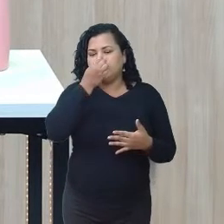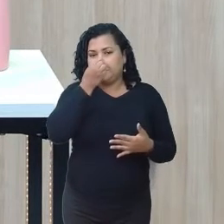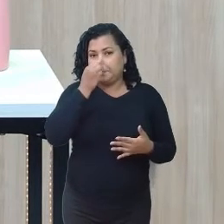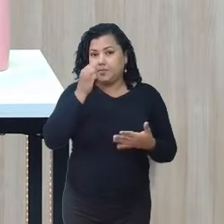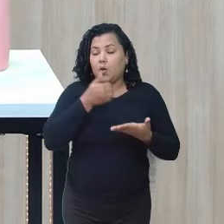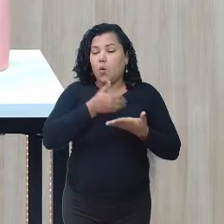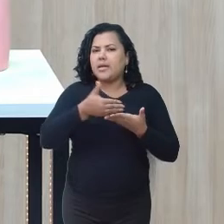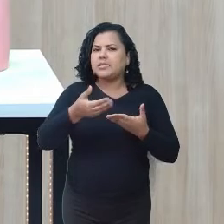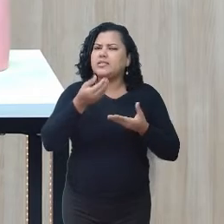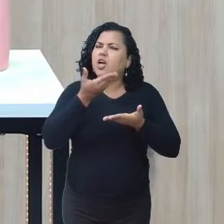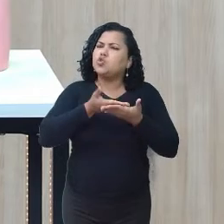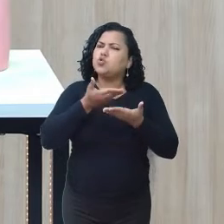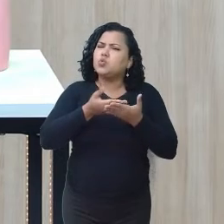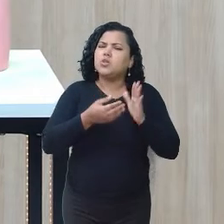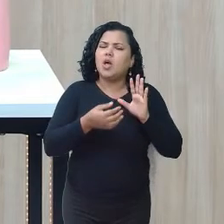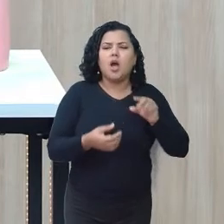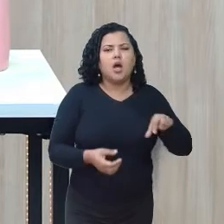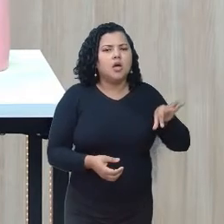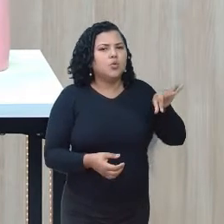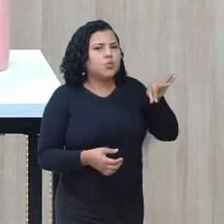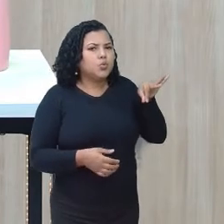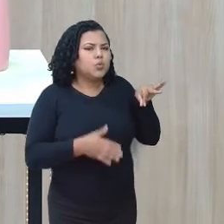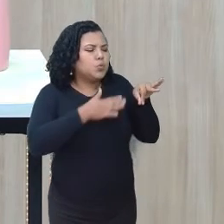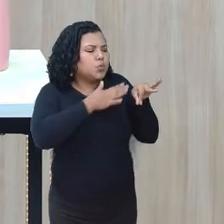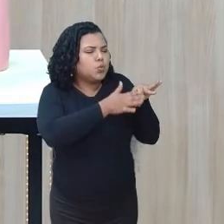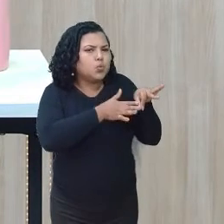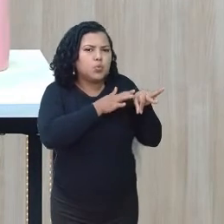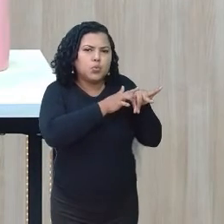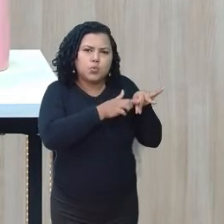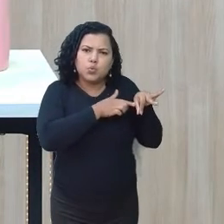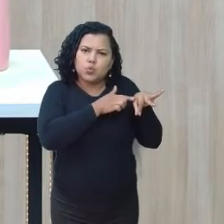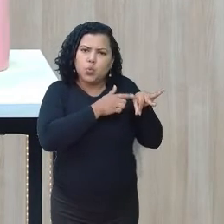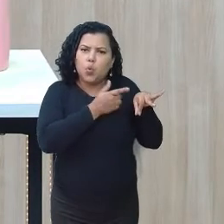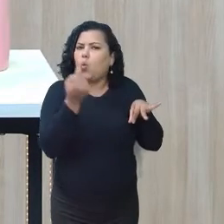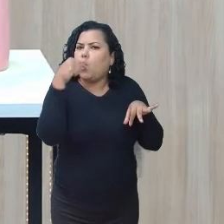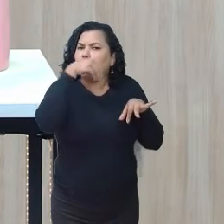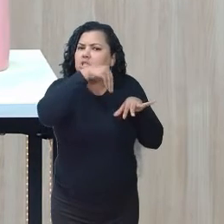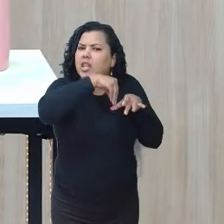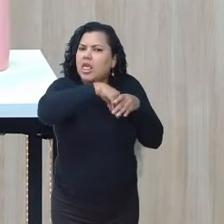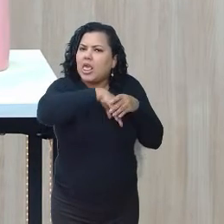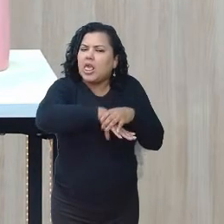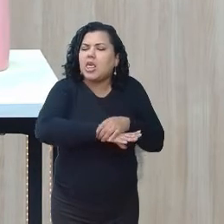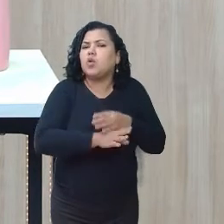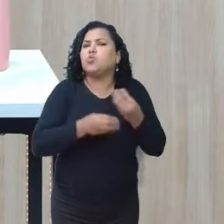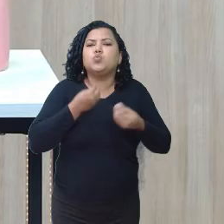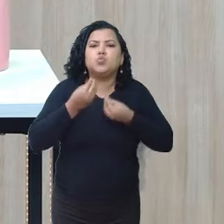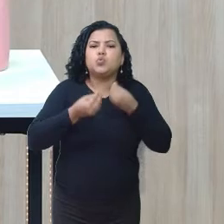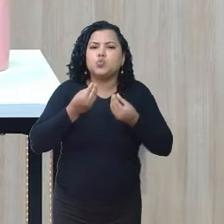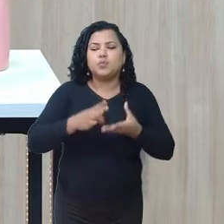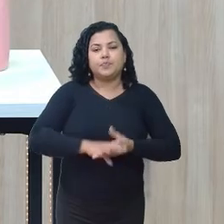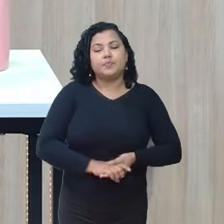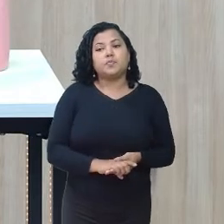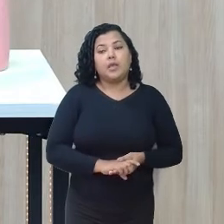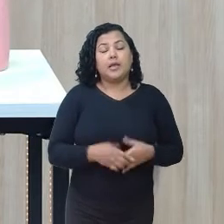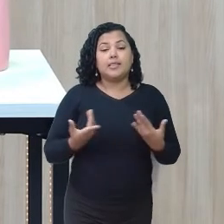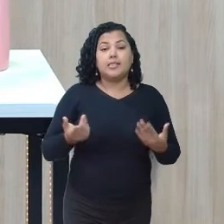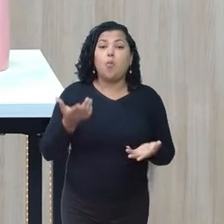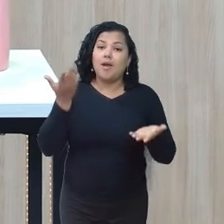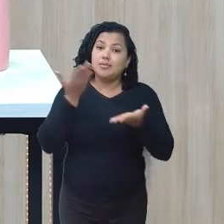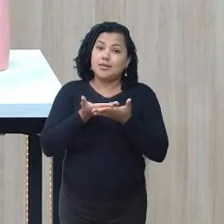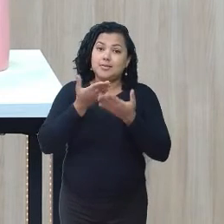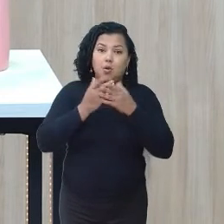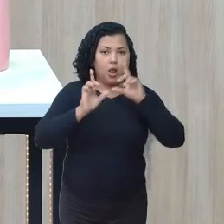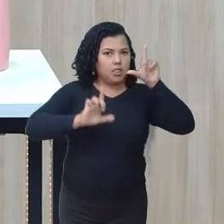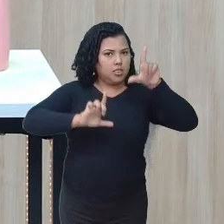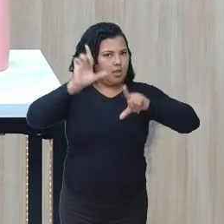ao sistema genital feminino. Lembrando a vocês que as nossas aulas são na TV.